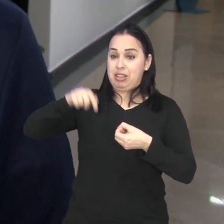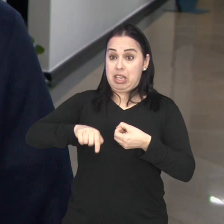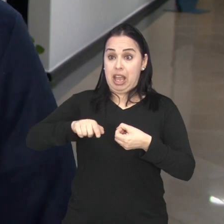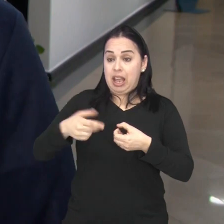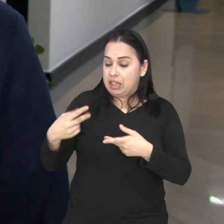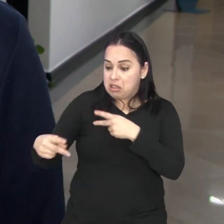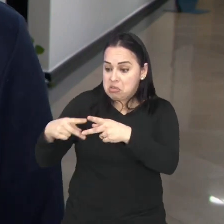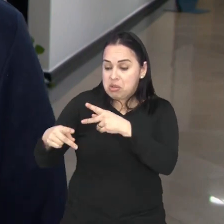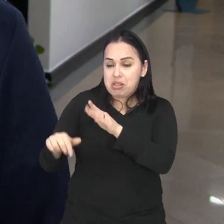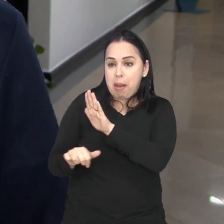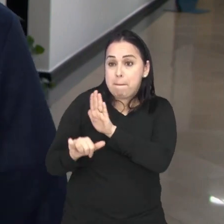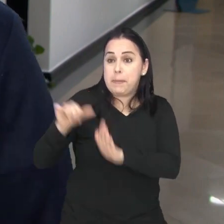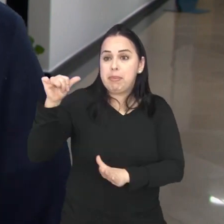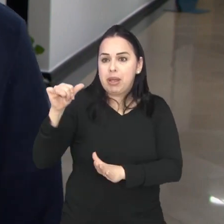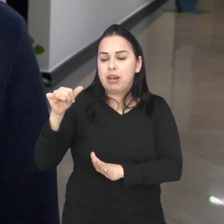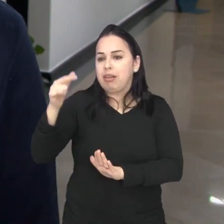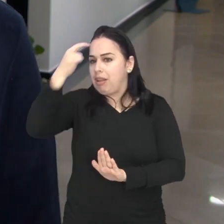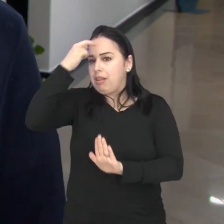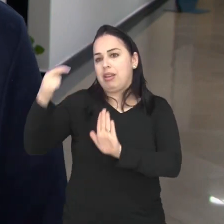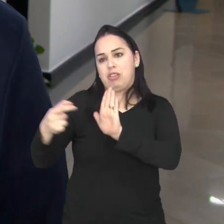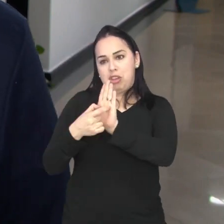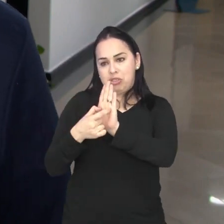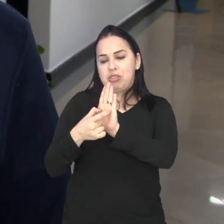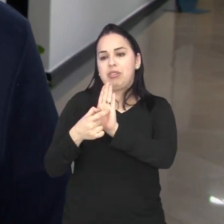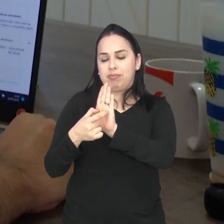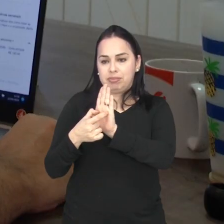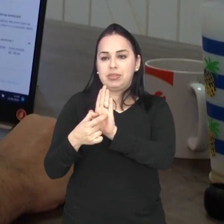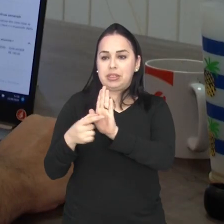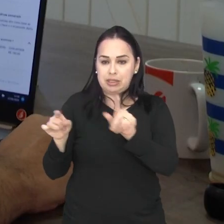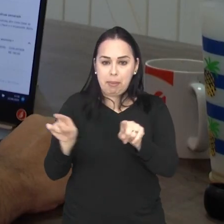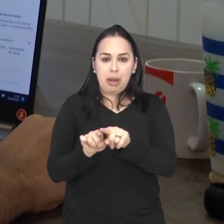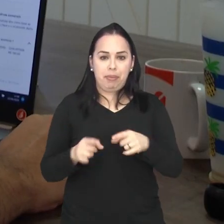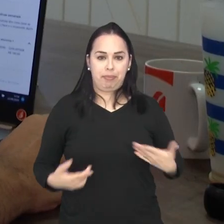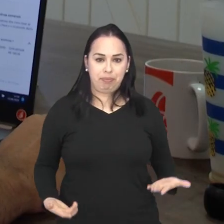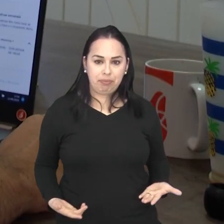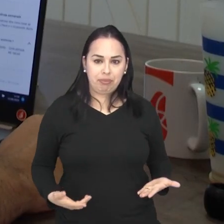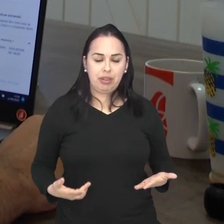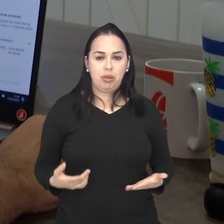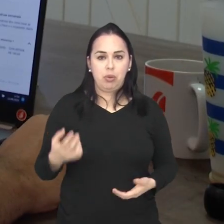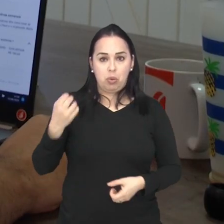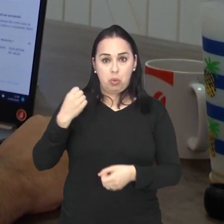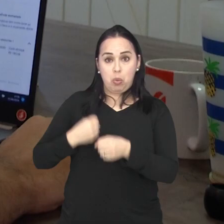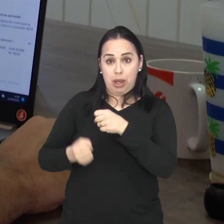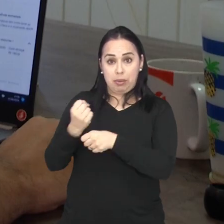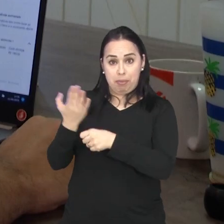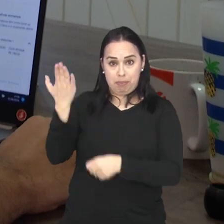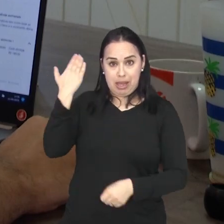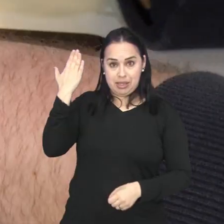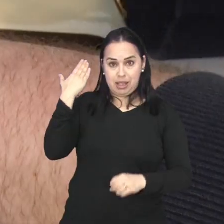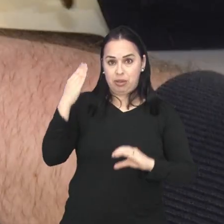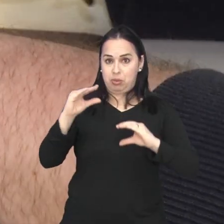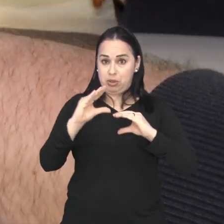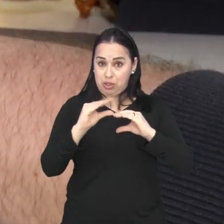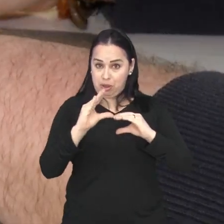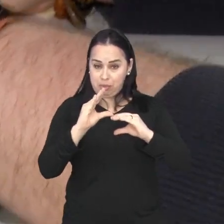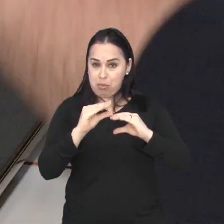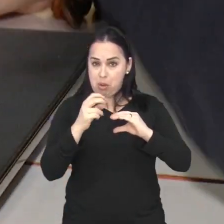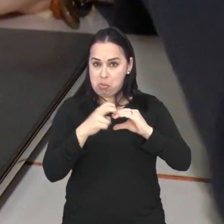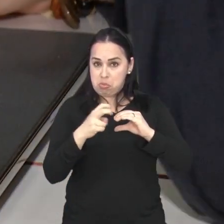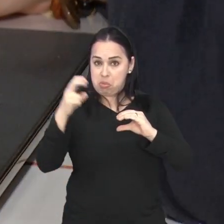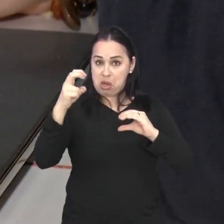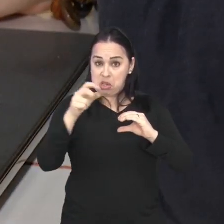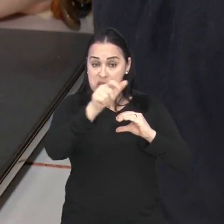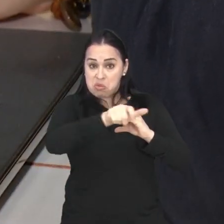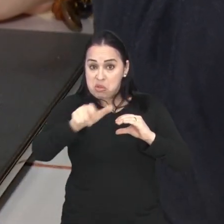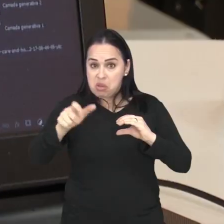seja pioneira também na inteligência artificial. Desde o ano passado, o lançamento do ChatGPT despertou a